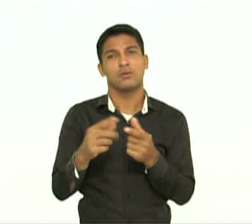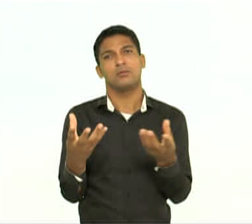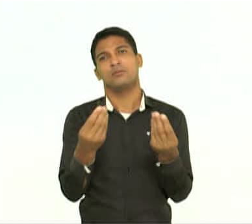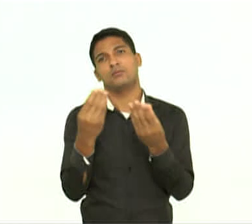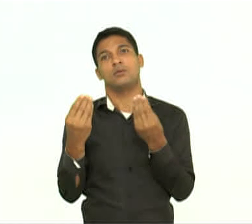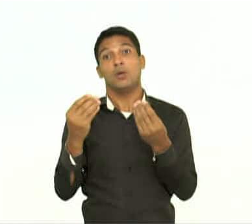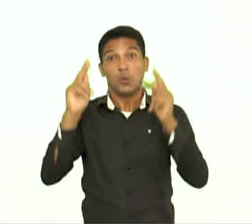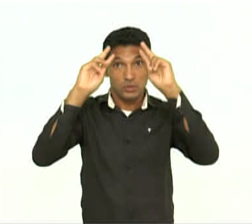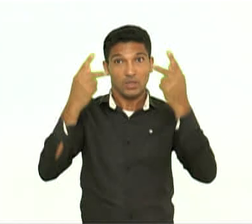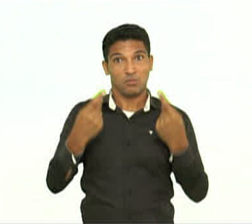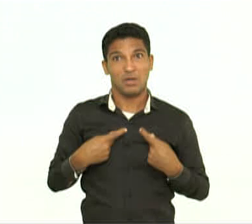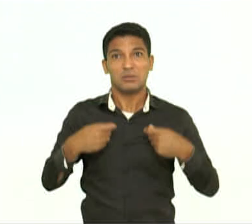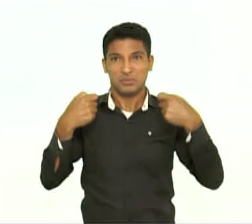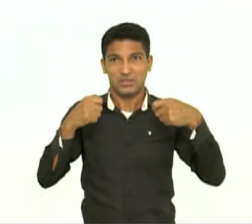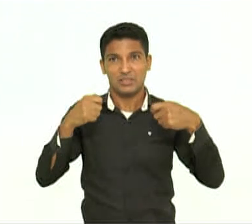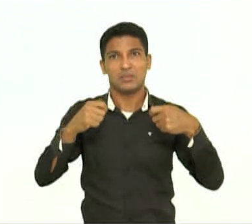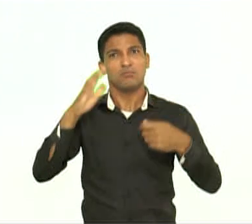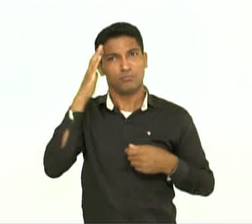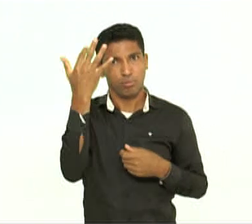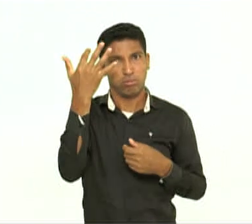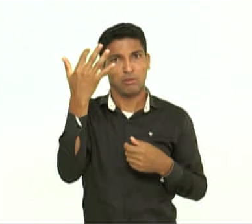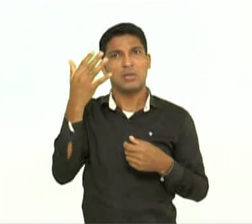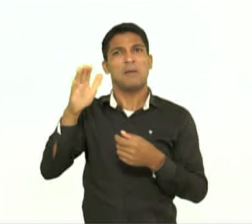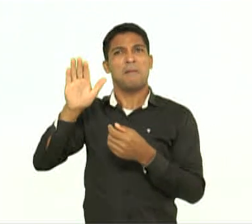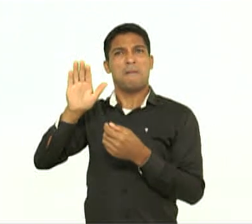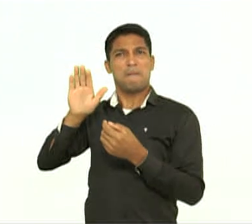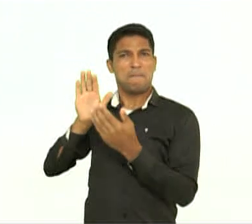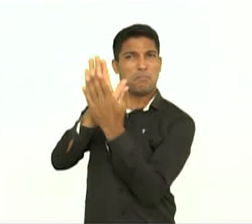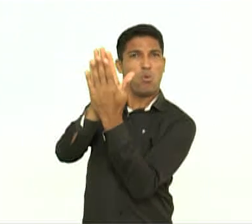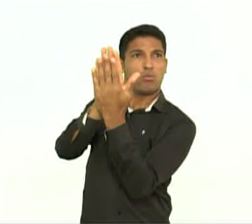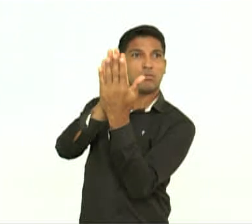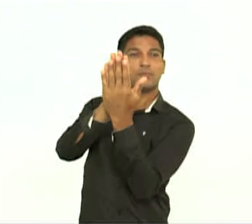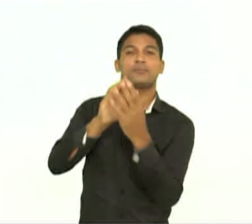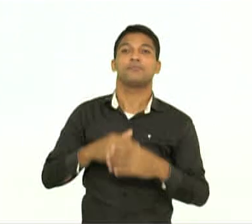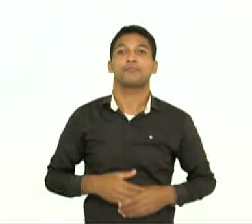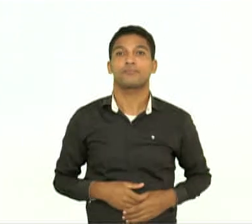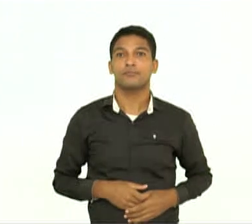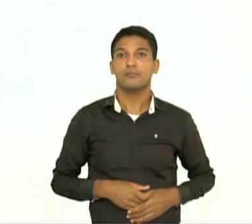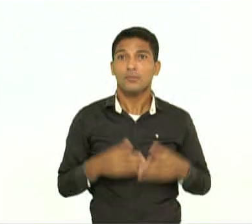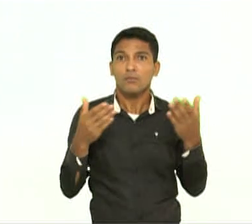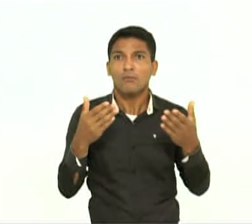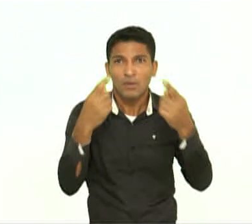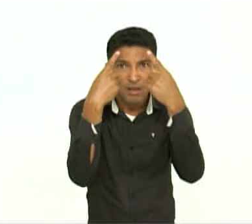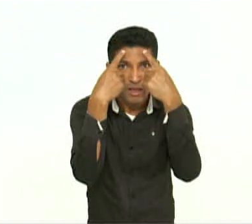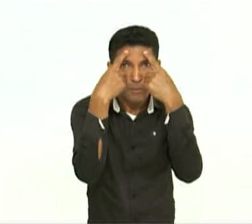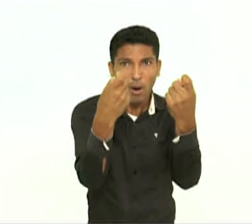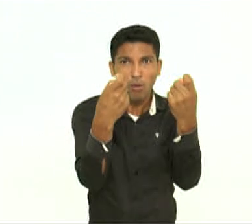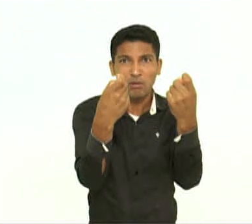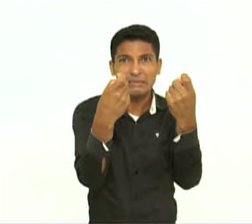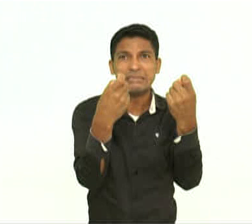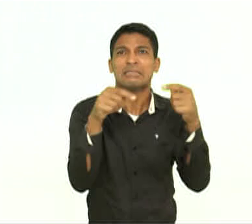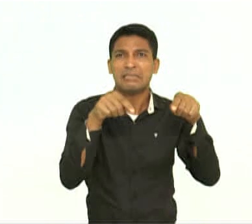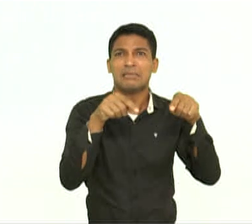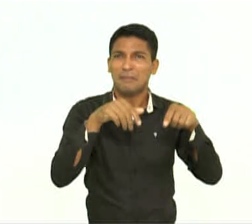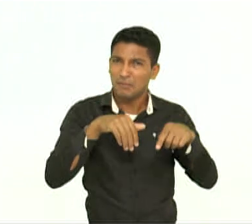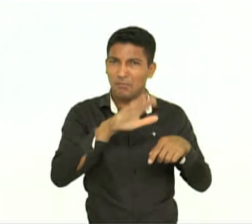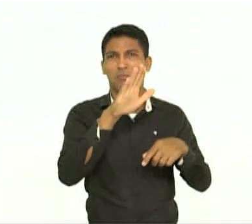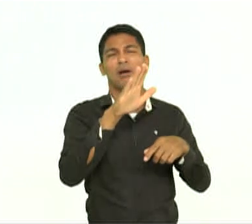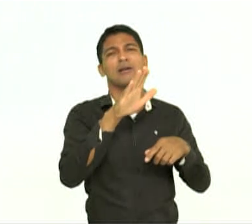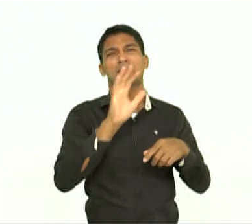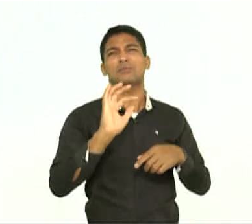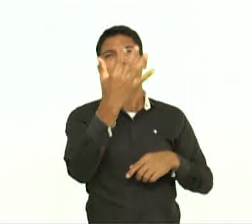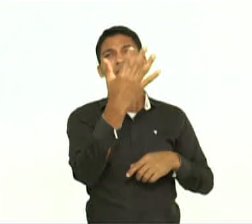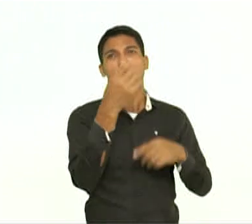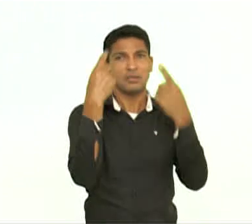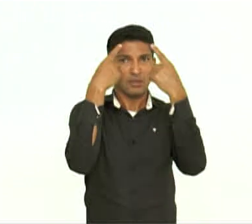encarar. Violência. Outro desafio para a humanidade. A violência que está cada vez mais